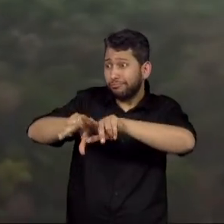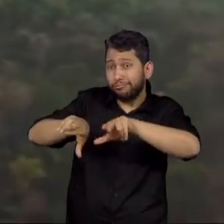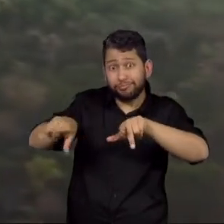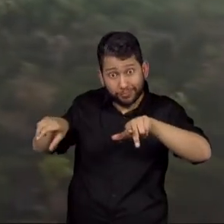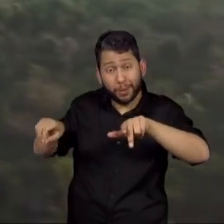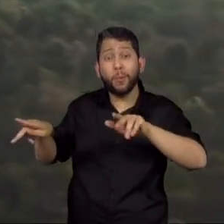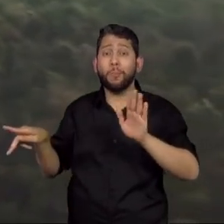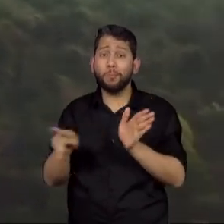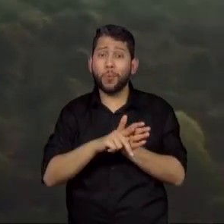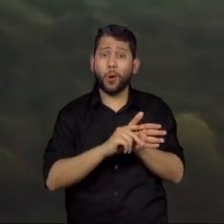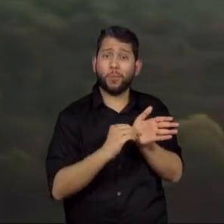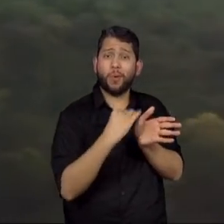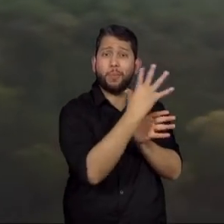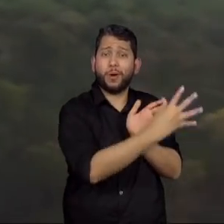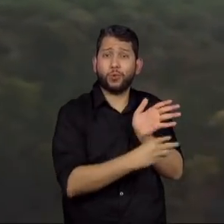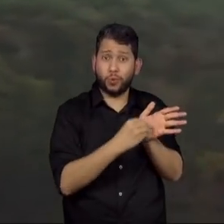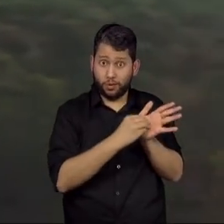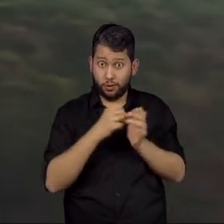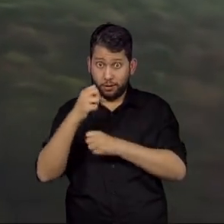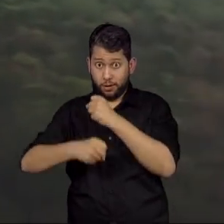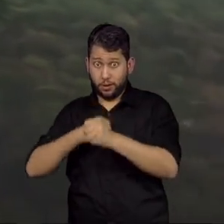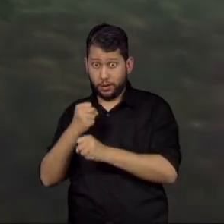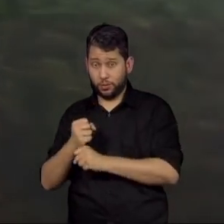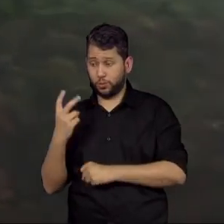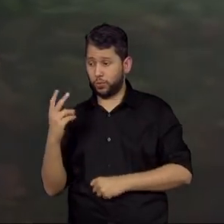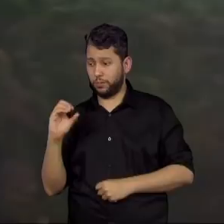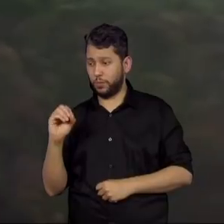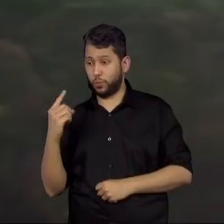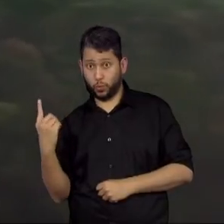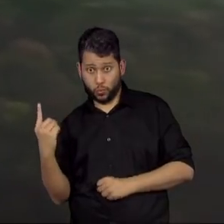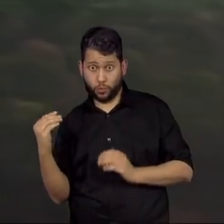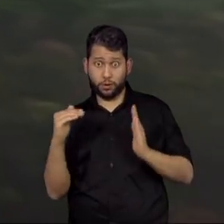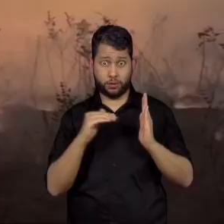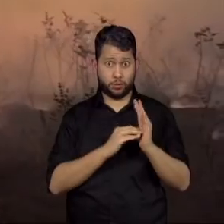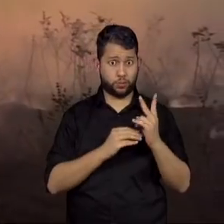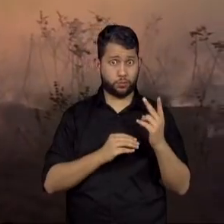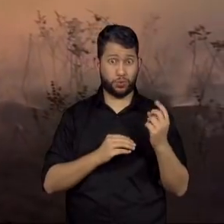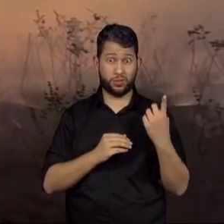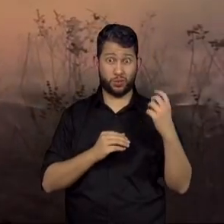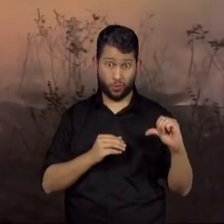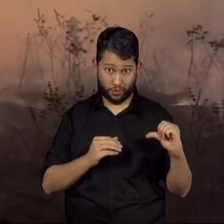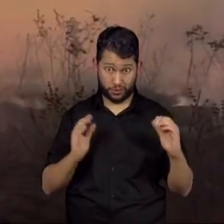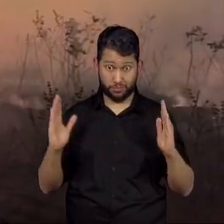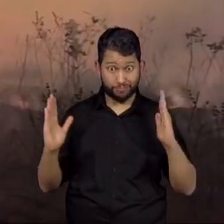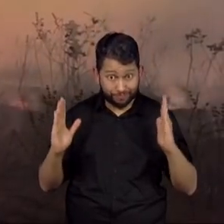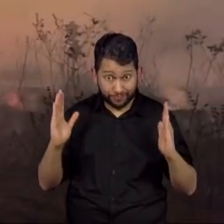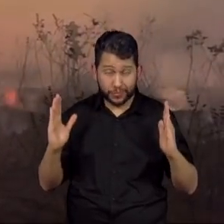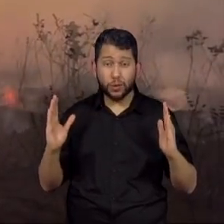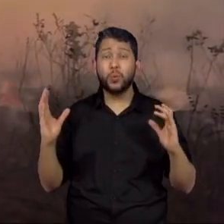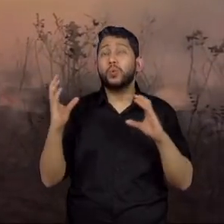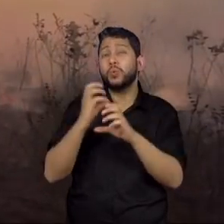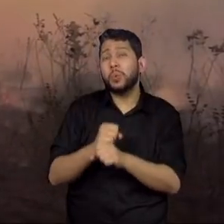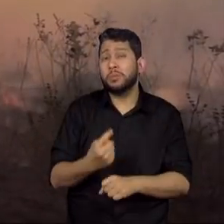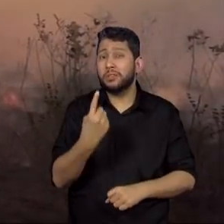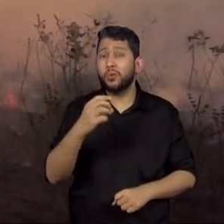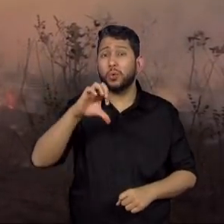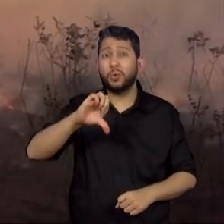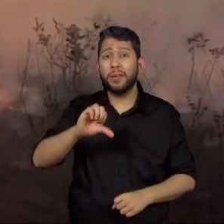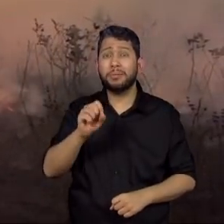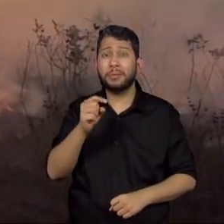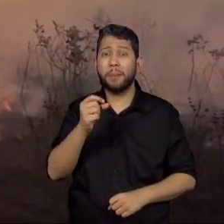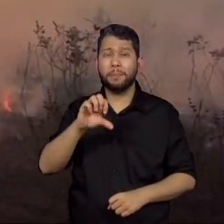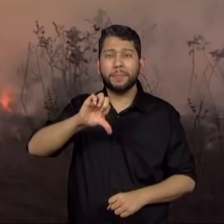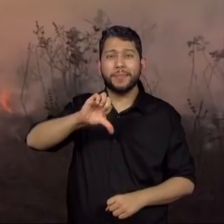da Amazônia entre 2001 e 2019. Cerca de 190 mil